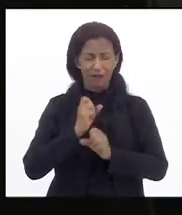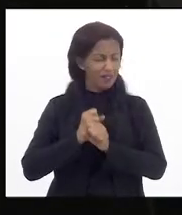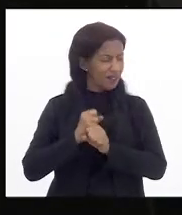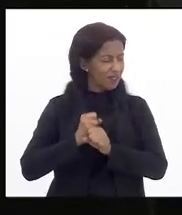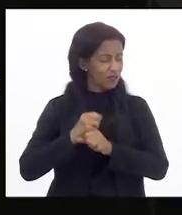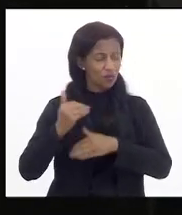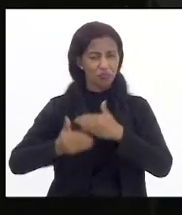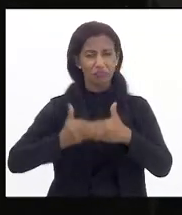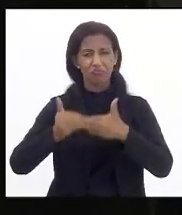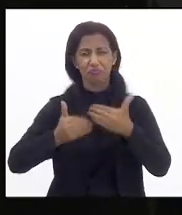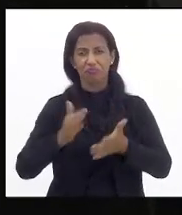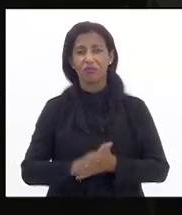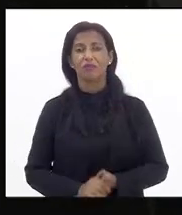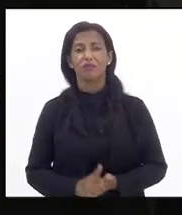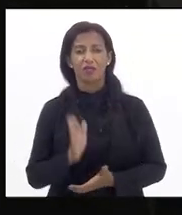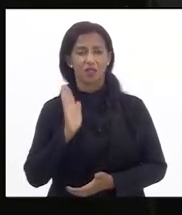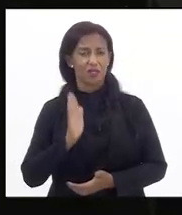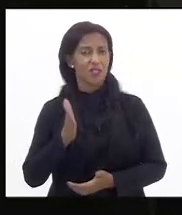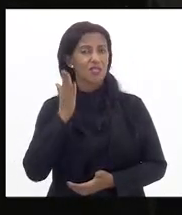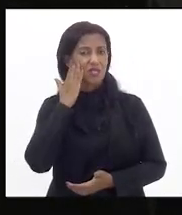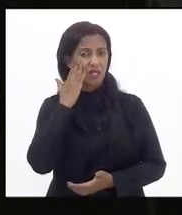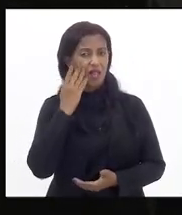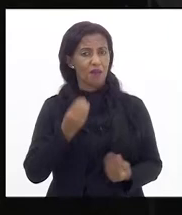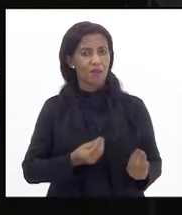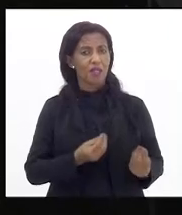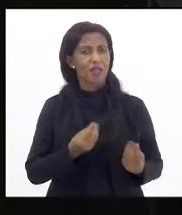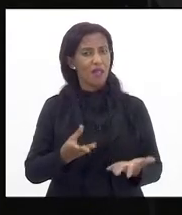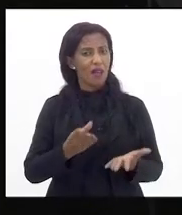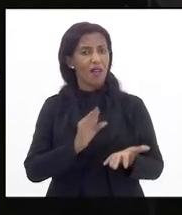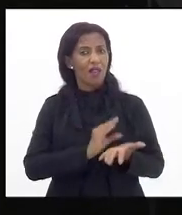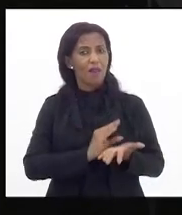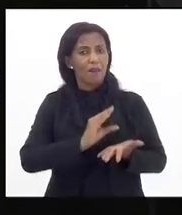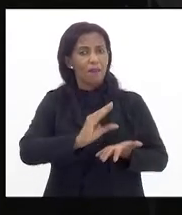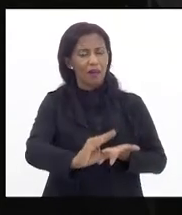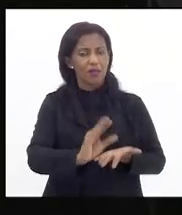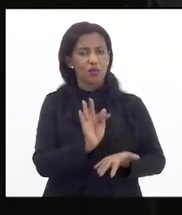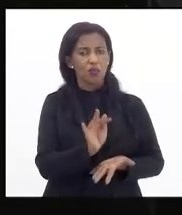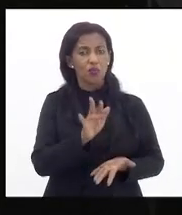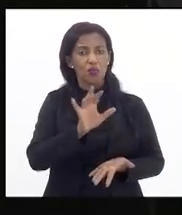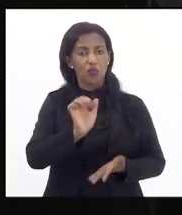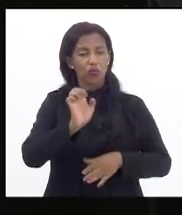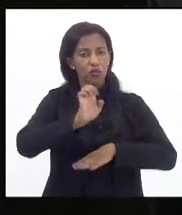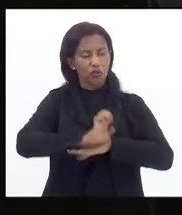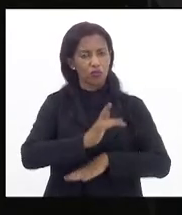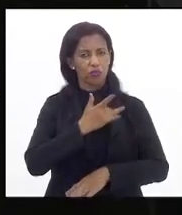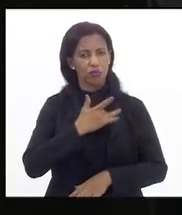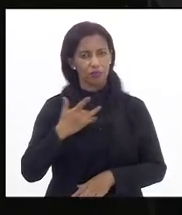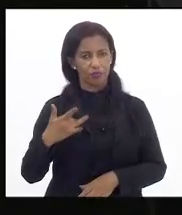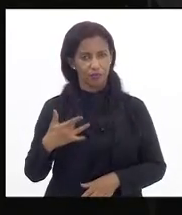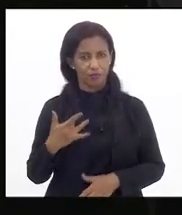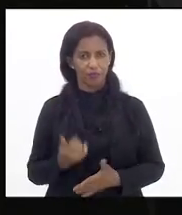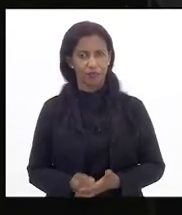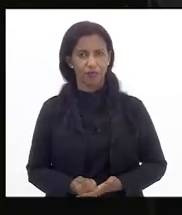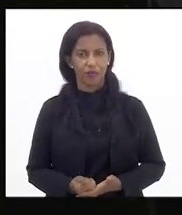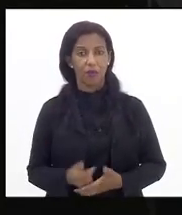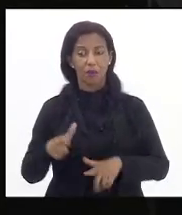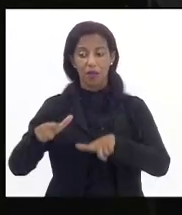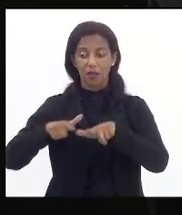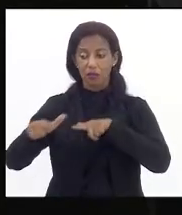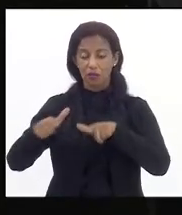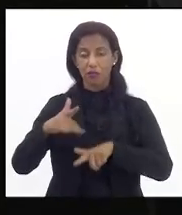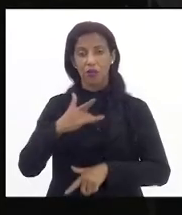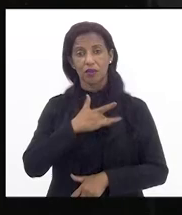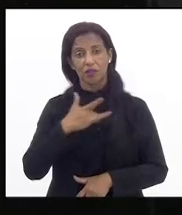muitos anos e que condicionava o repasse do fundo Estadual de Saúde a que os trabalhadores